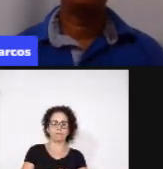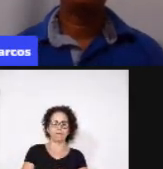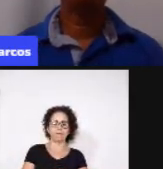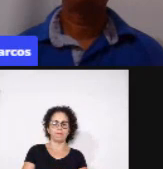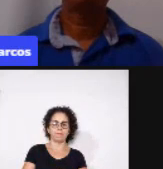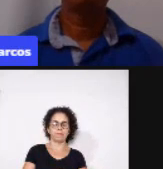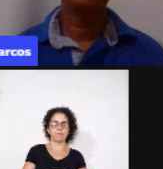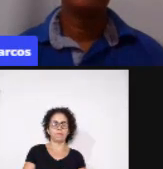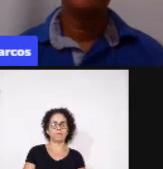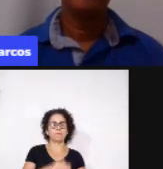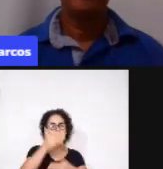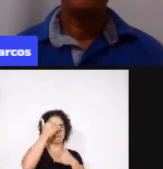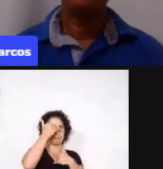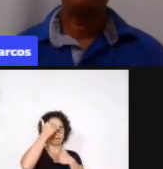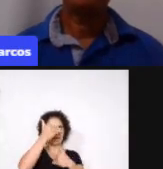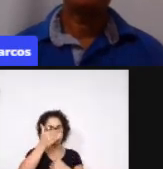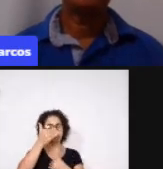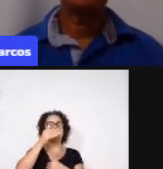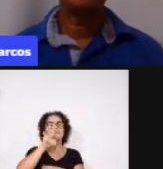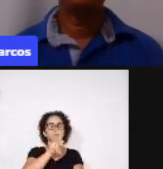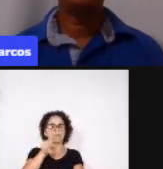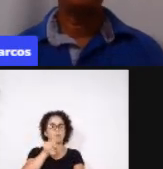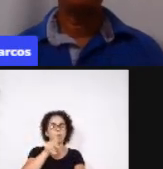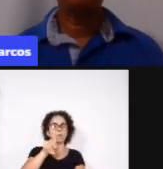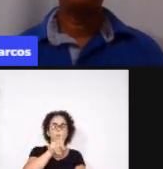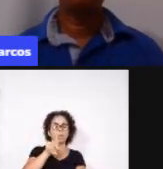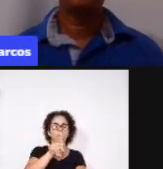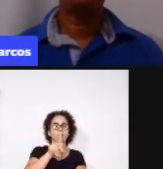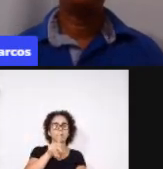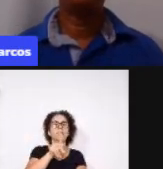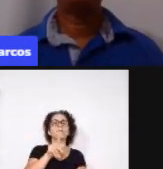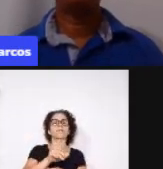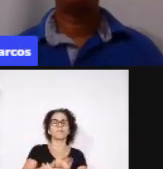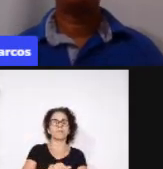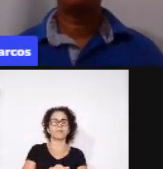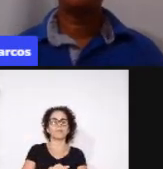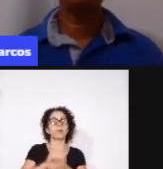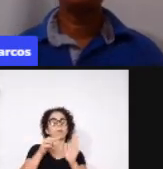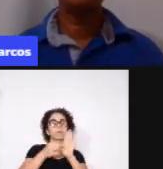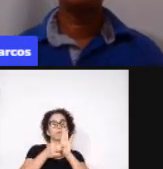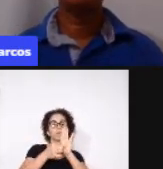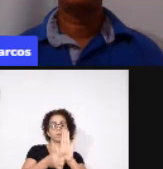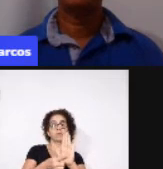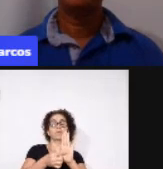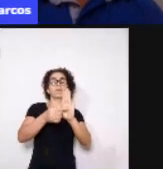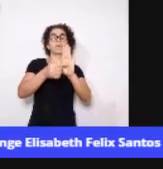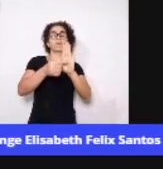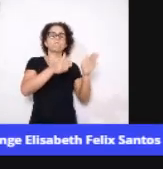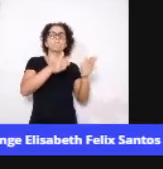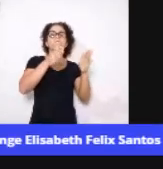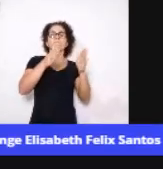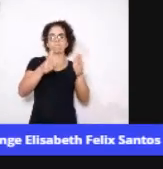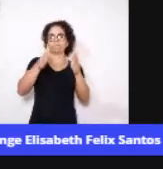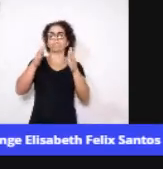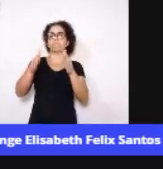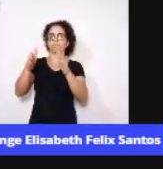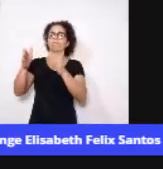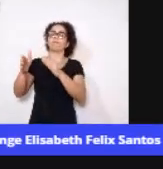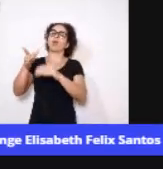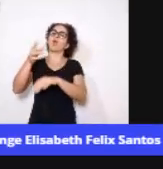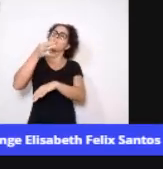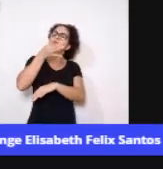Obrigado, professor Wendel. Vamos apresentar, então, por meio de um passo a passo, dicas de